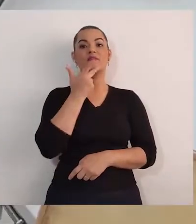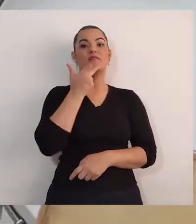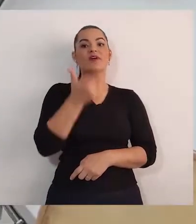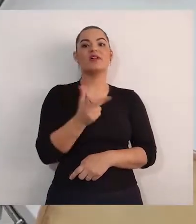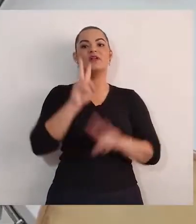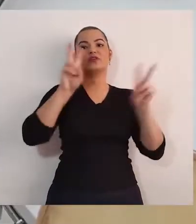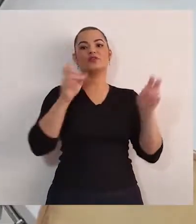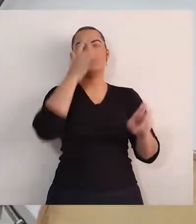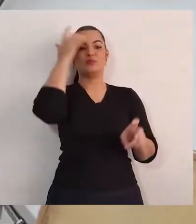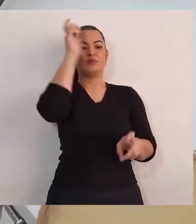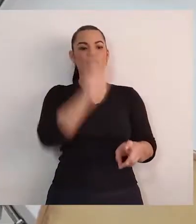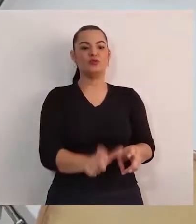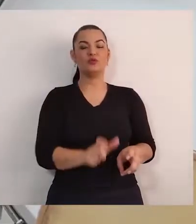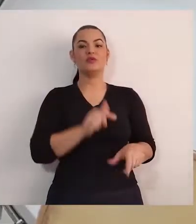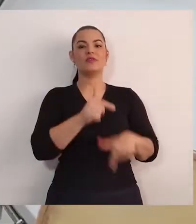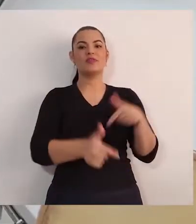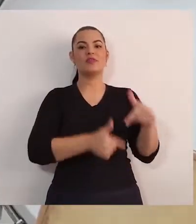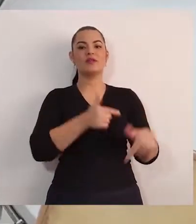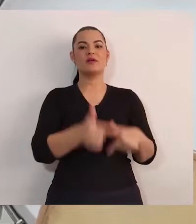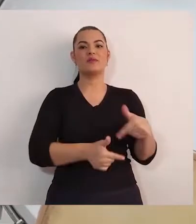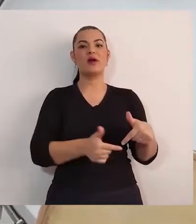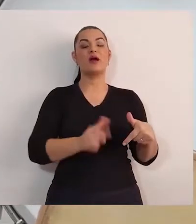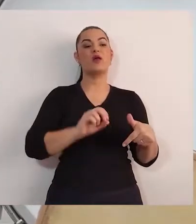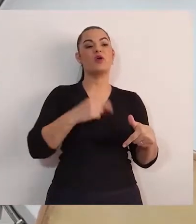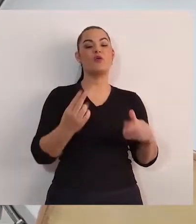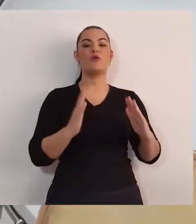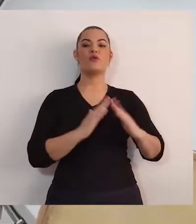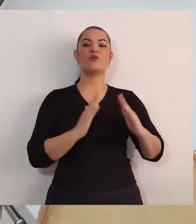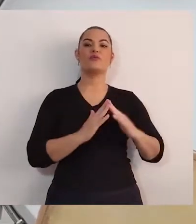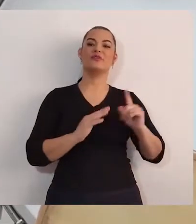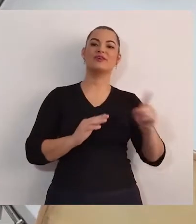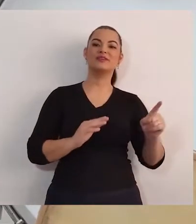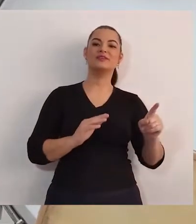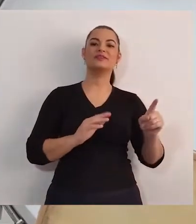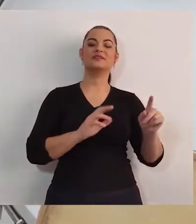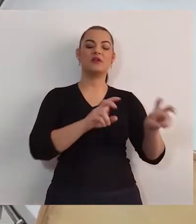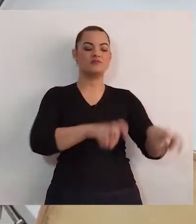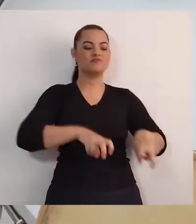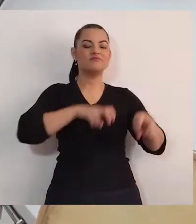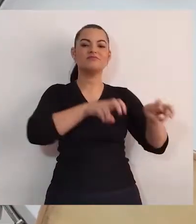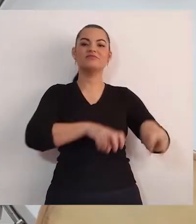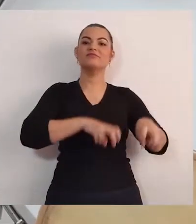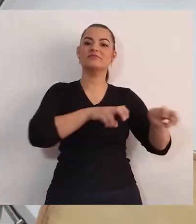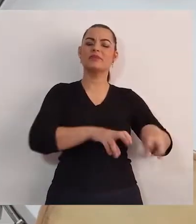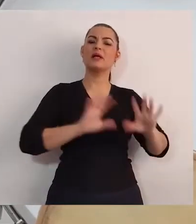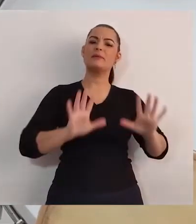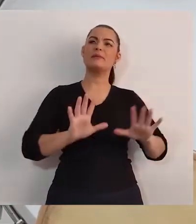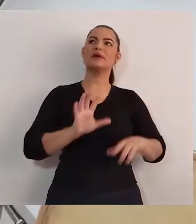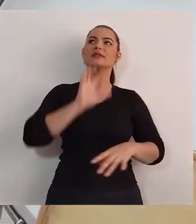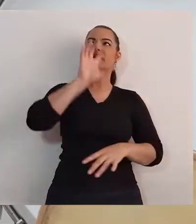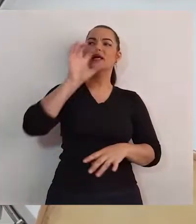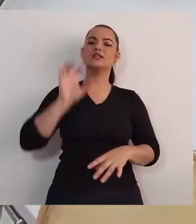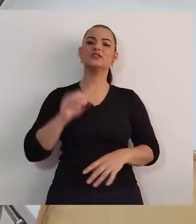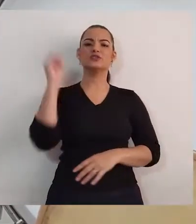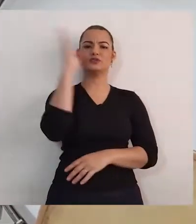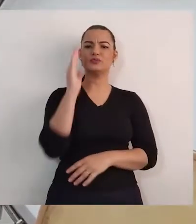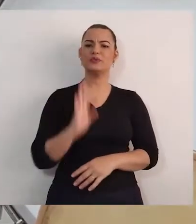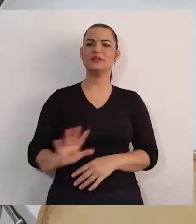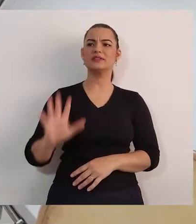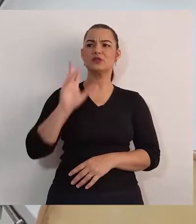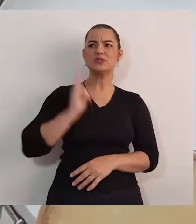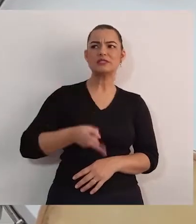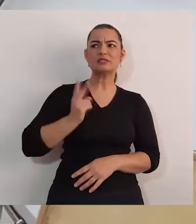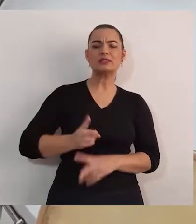Opa, peraí! As regiões do Brasil não foram sempre do jeito que aprendemos no programa